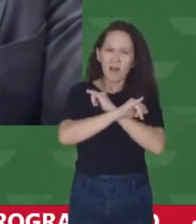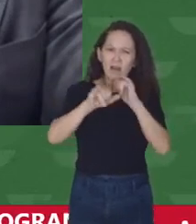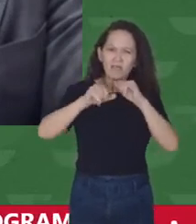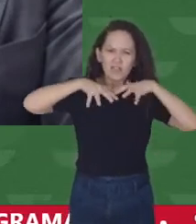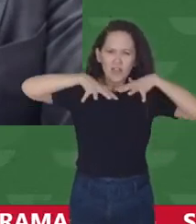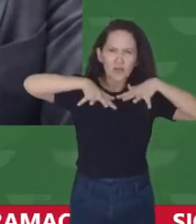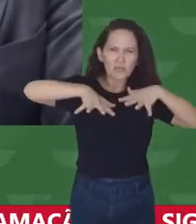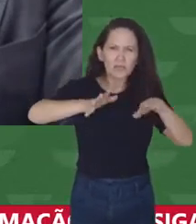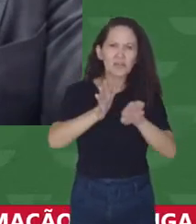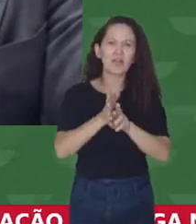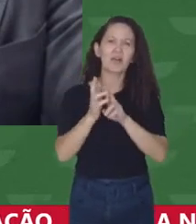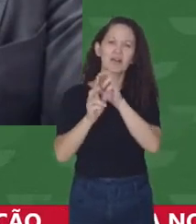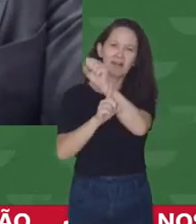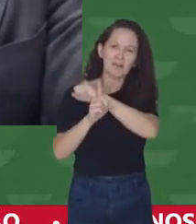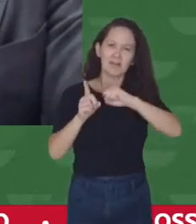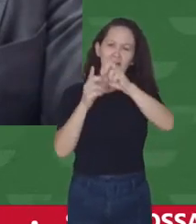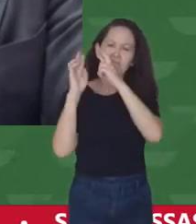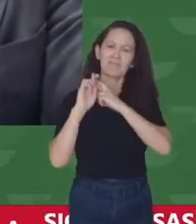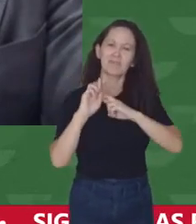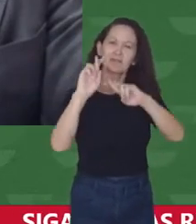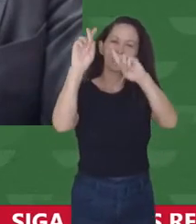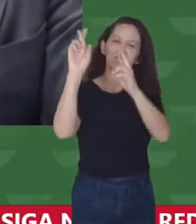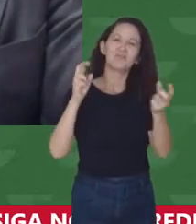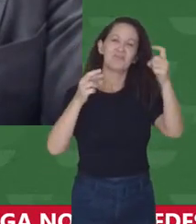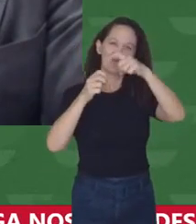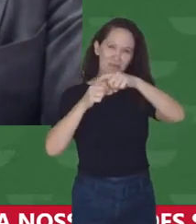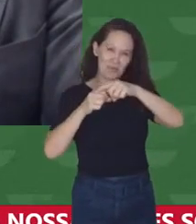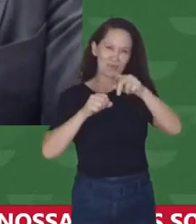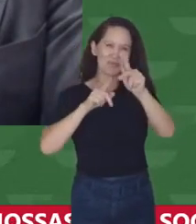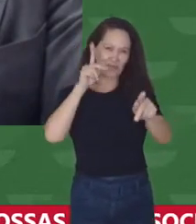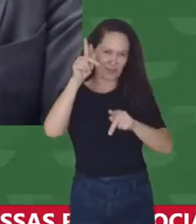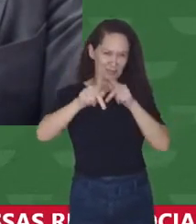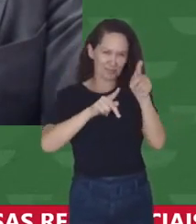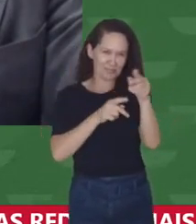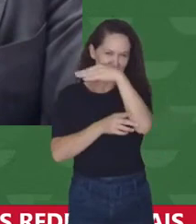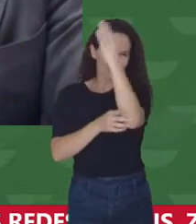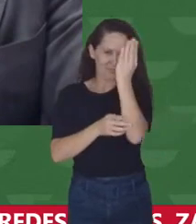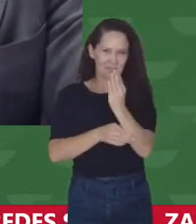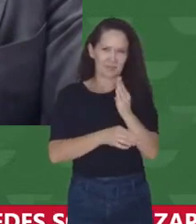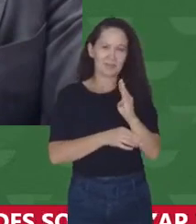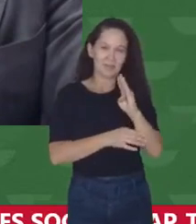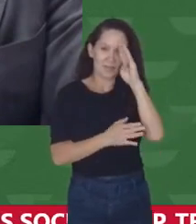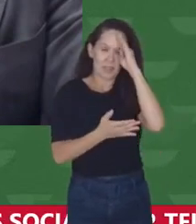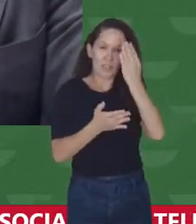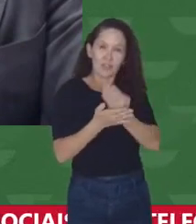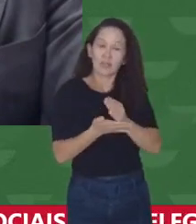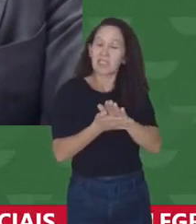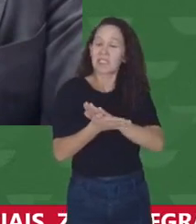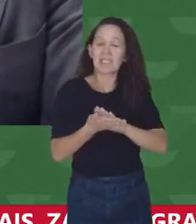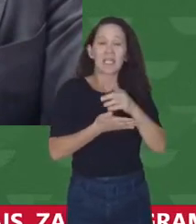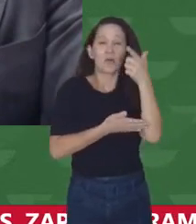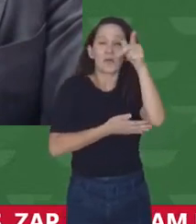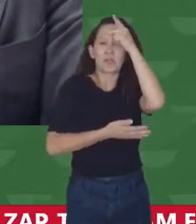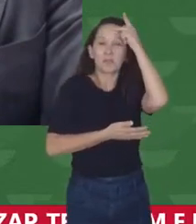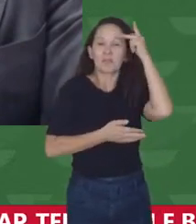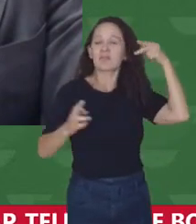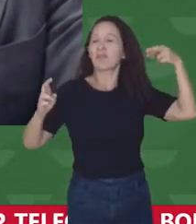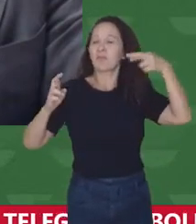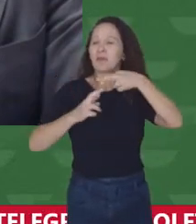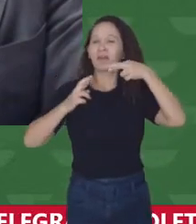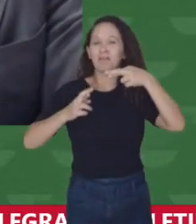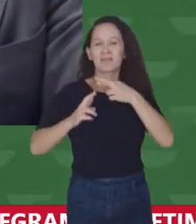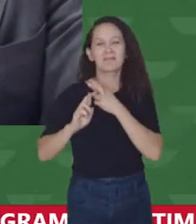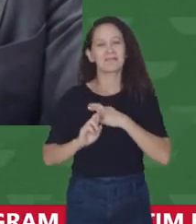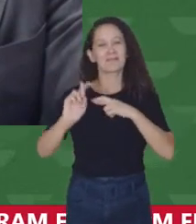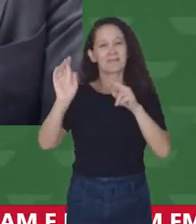que a esperança volte a brilhar, né? E eu acho que ninguém representa melhor essa esperança por dias melhores do que o